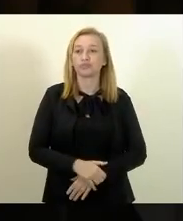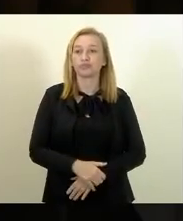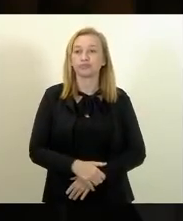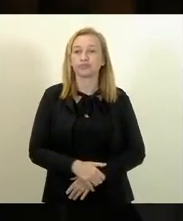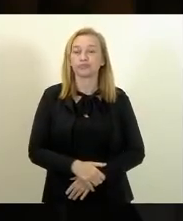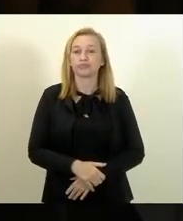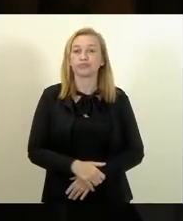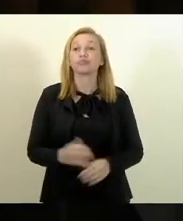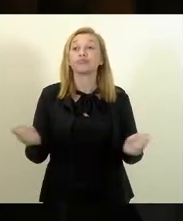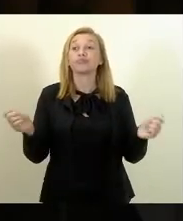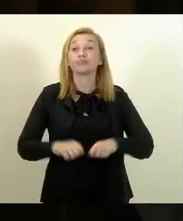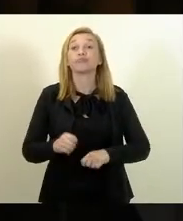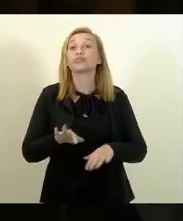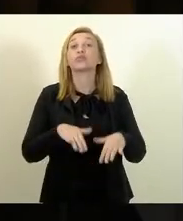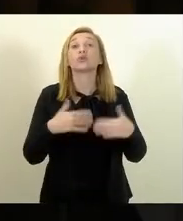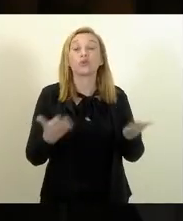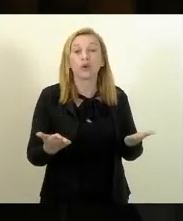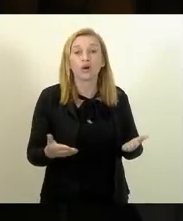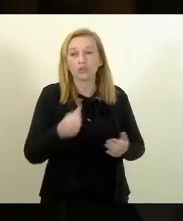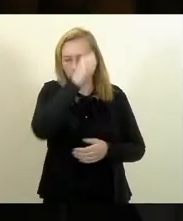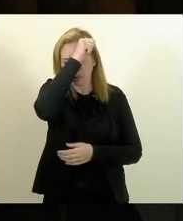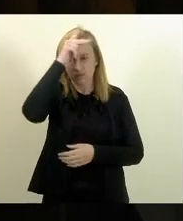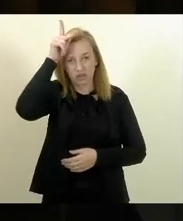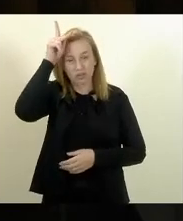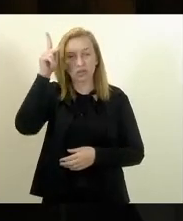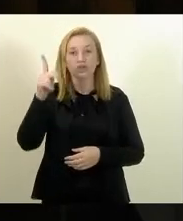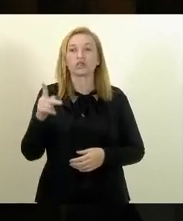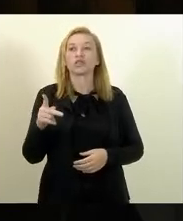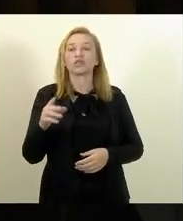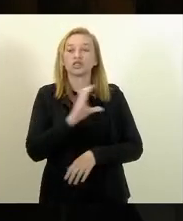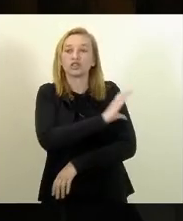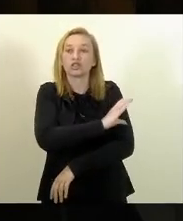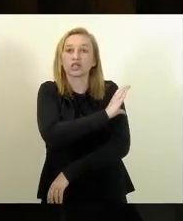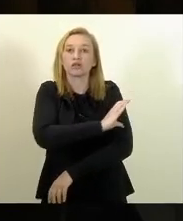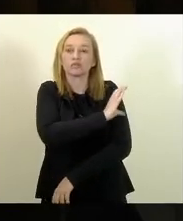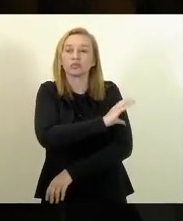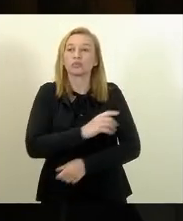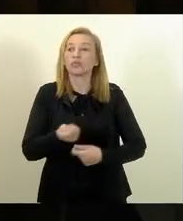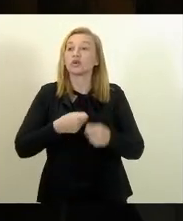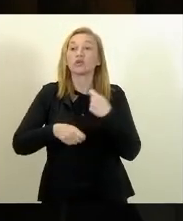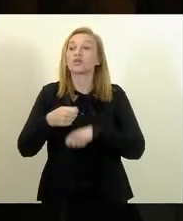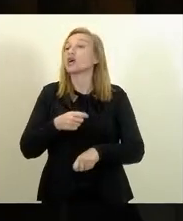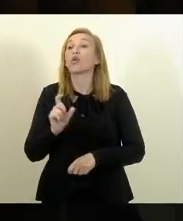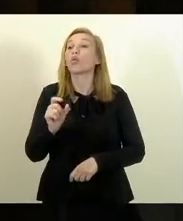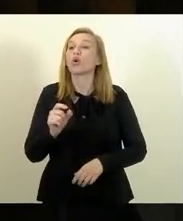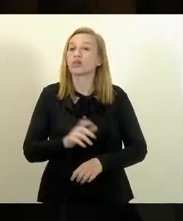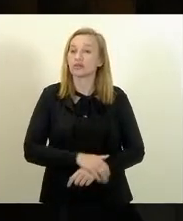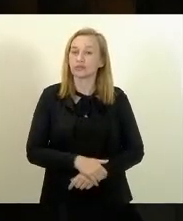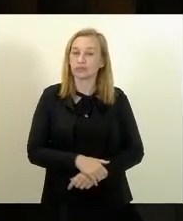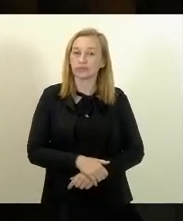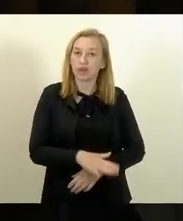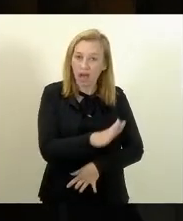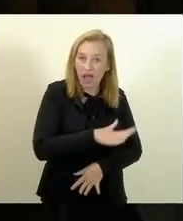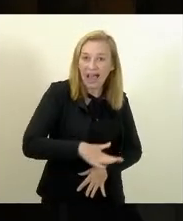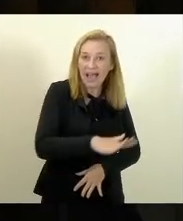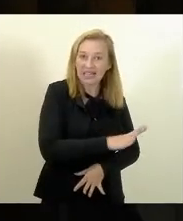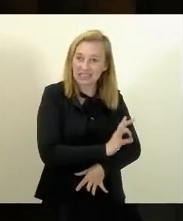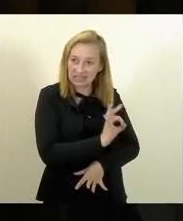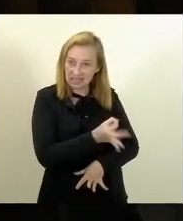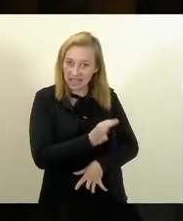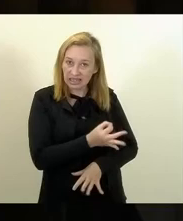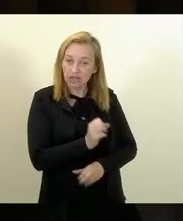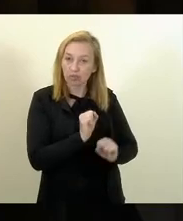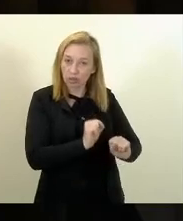qual é a capacidade da Prefeitura de Campos para participar das negociações. Vai entrar com o que exatamente? Né? Vai entrar com alguma área específica que